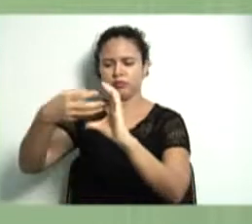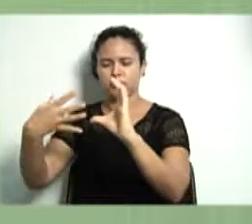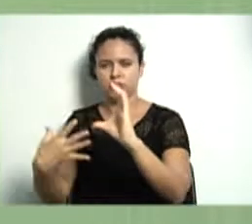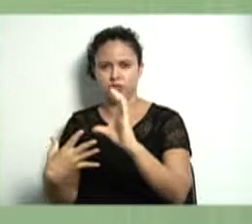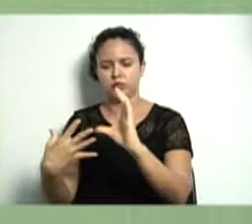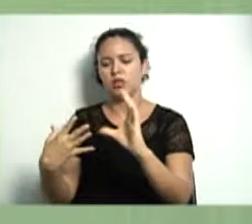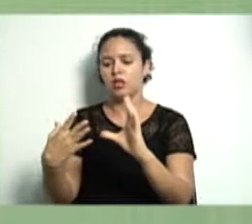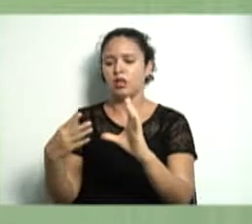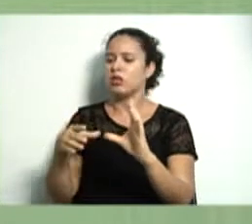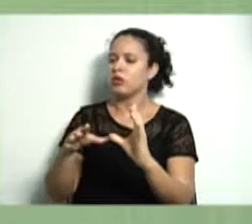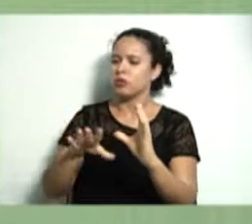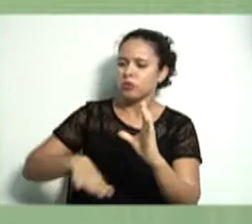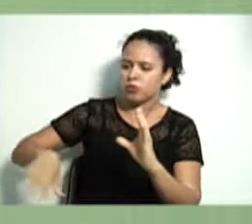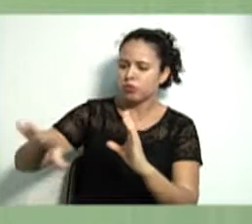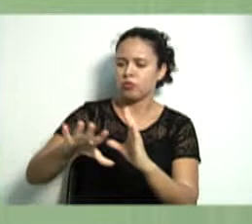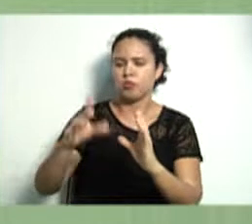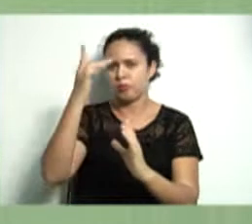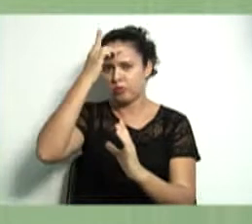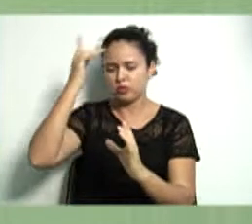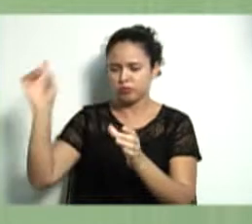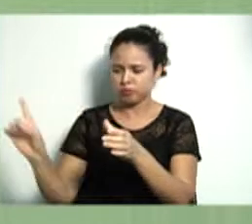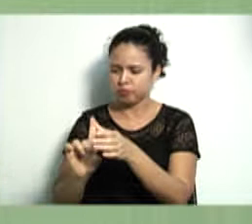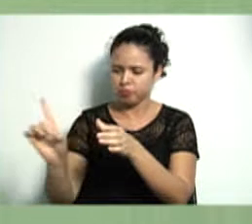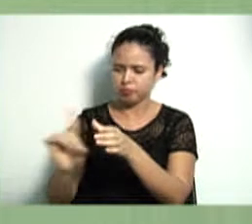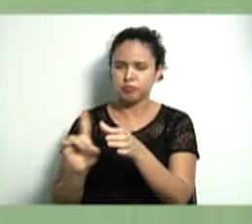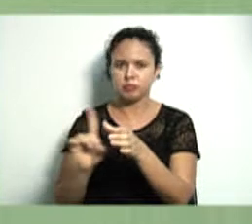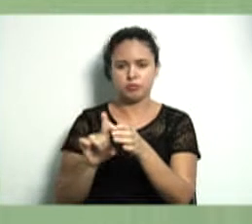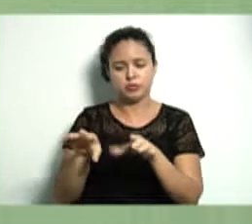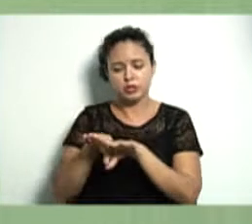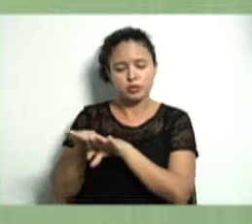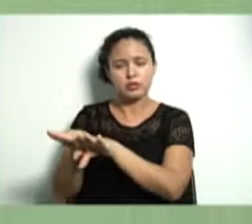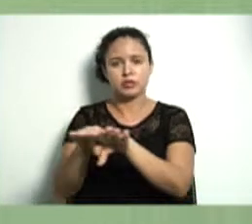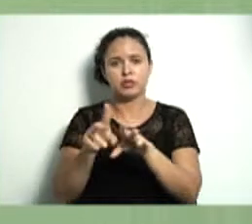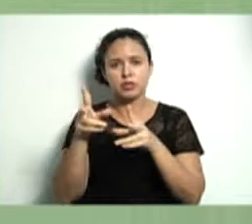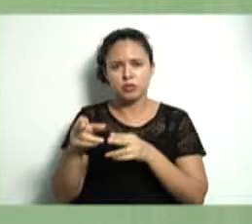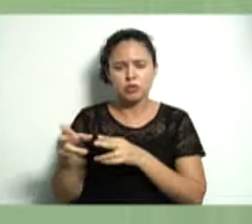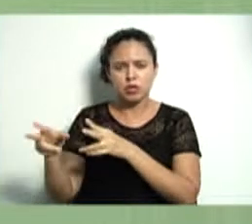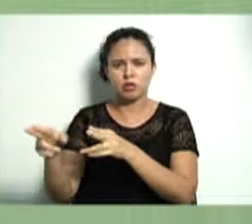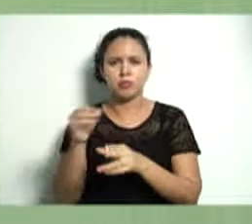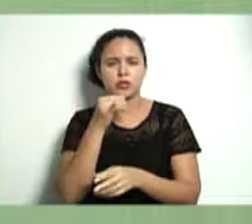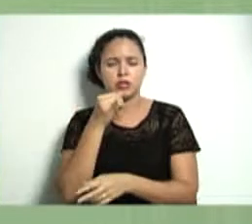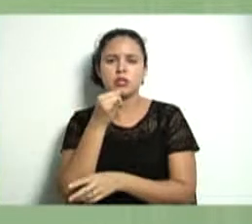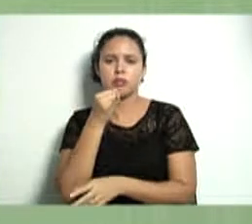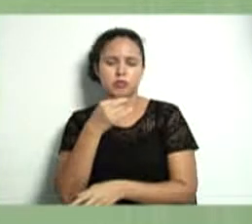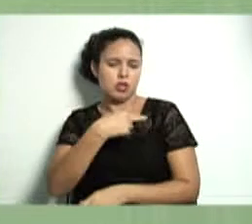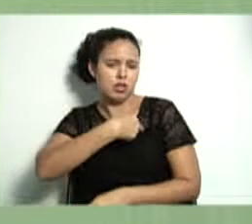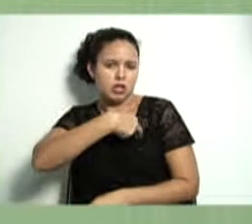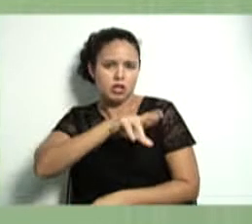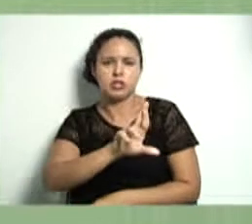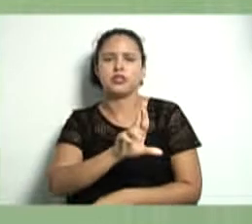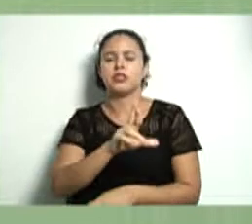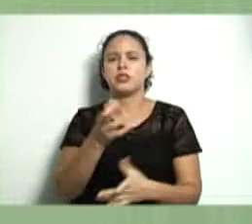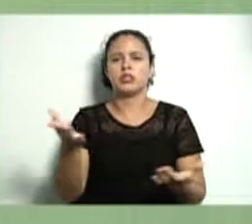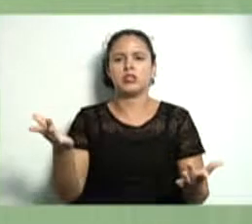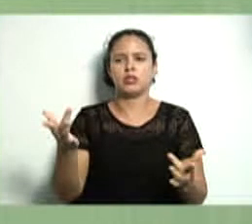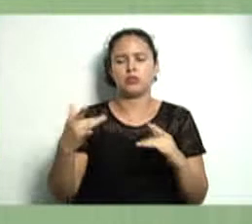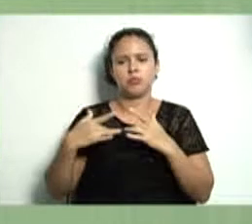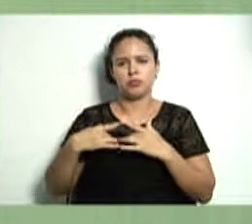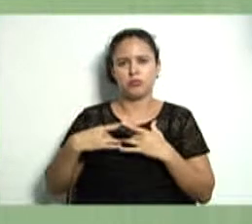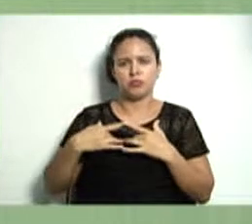do grupo, tais como, por exemplo, uma determinada crença sobrenatural, a solidariedade